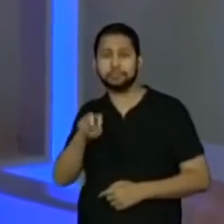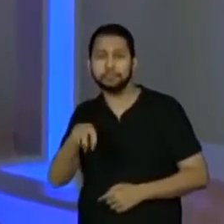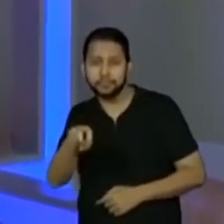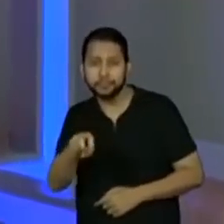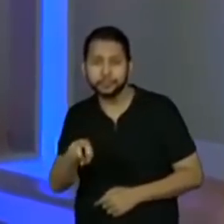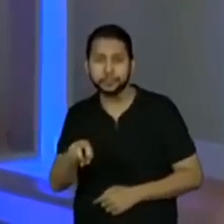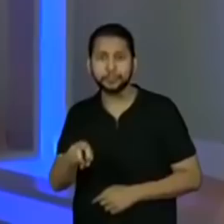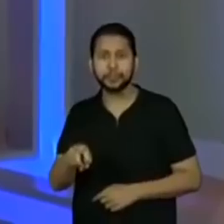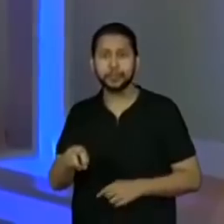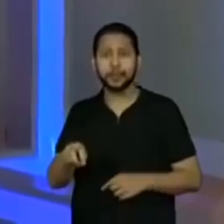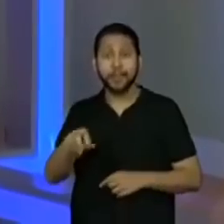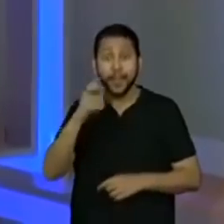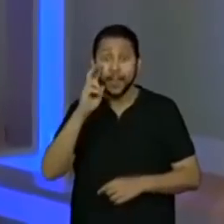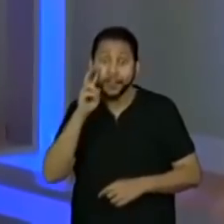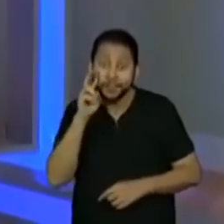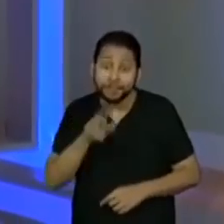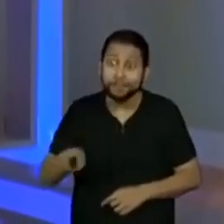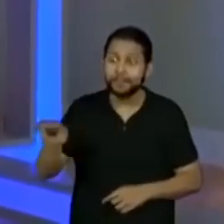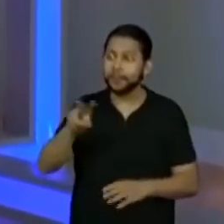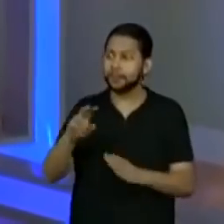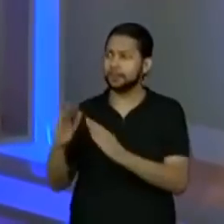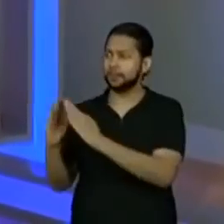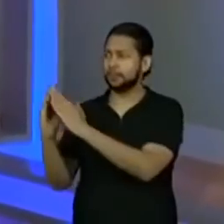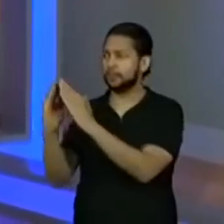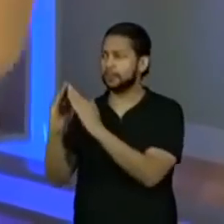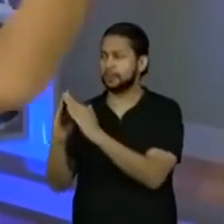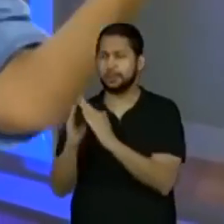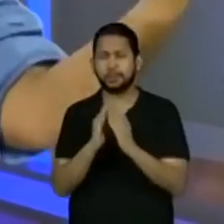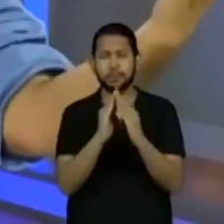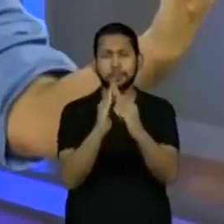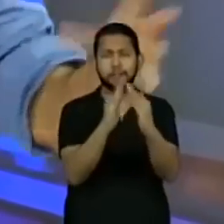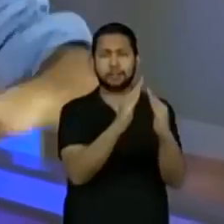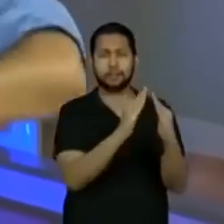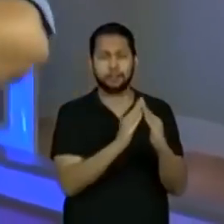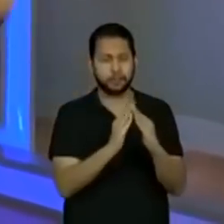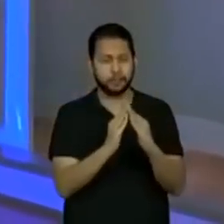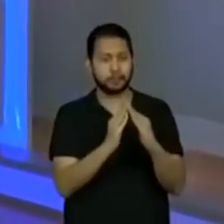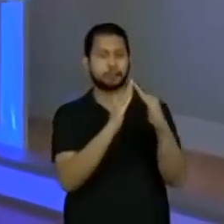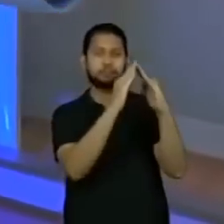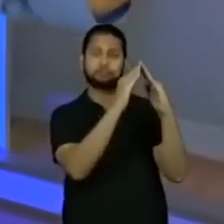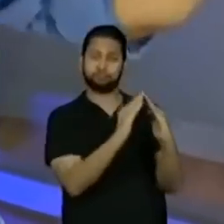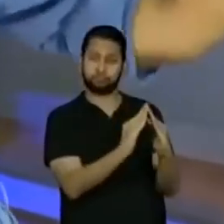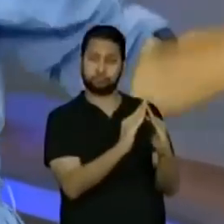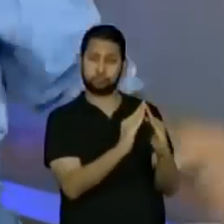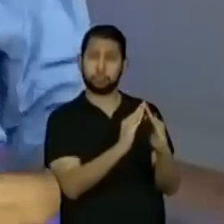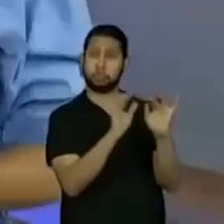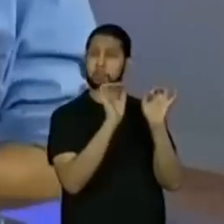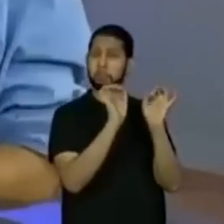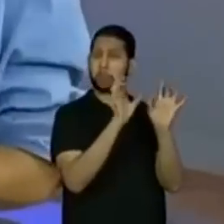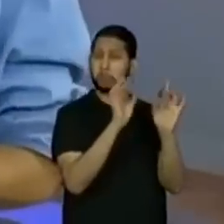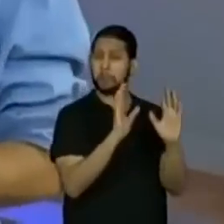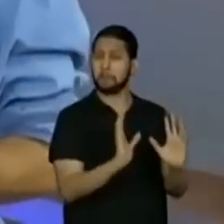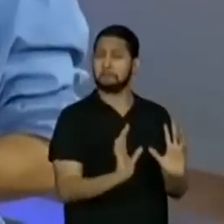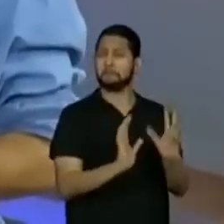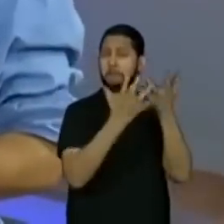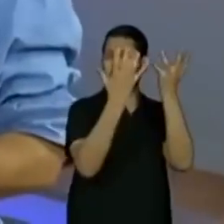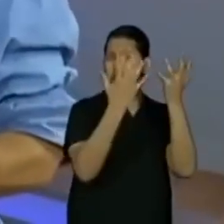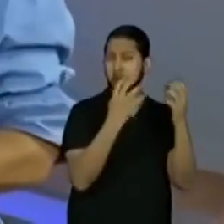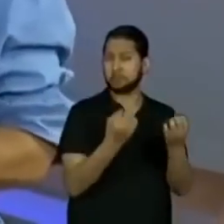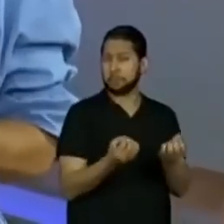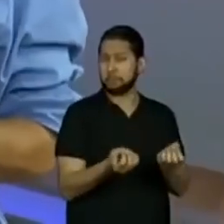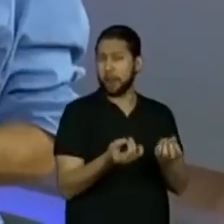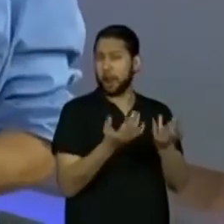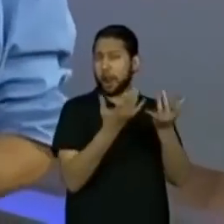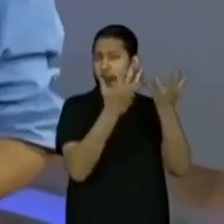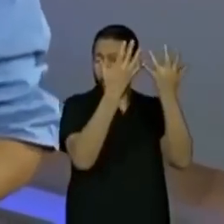cidade, onde a raposa tinha indicado, tinha as 2 estalagens, uma com muita festa e a outra mais